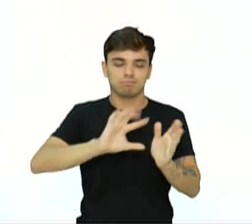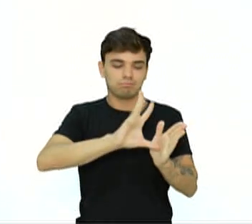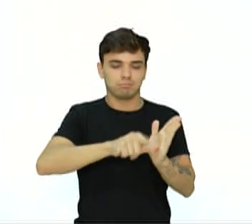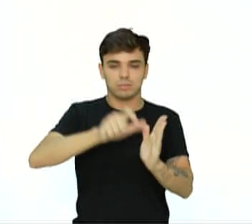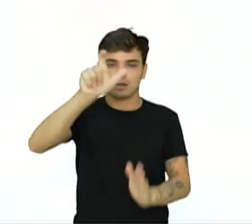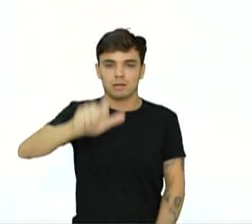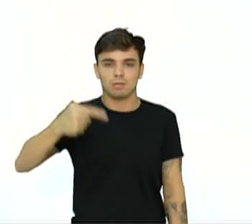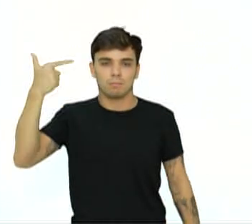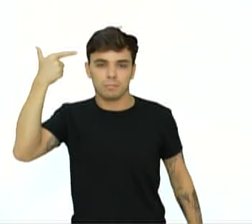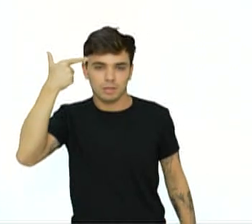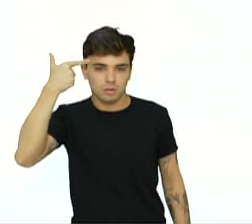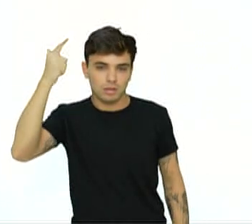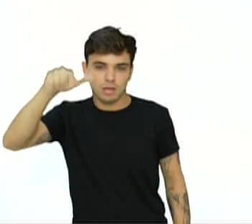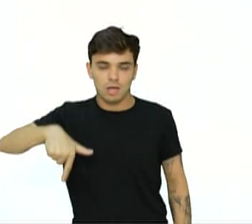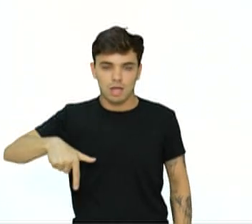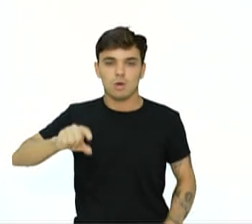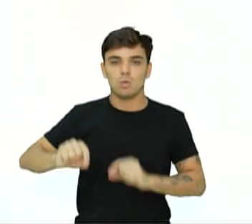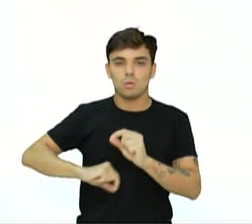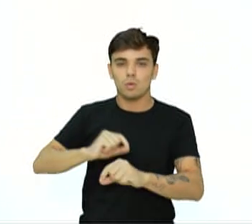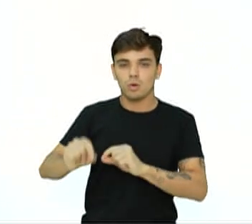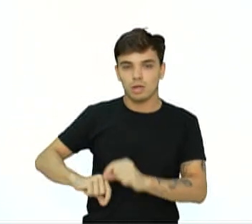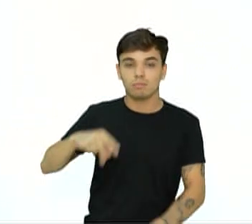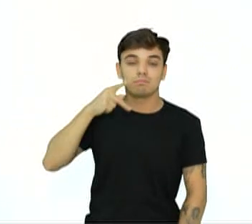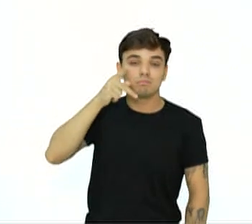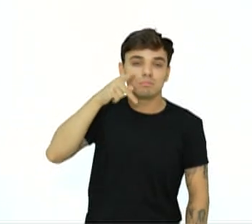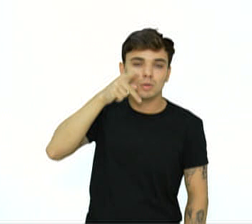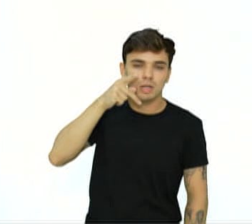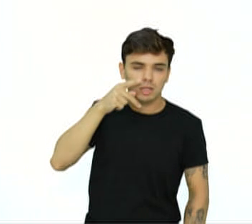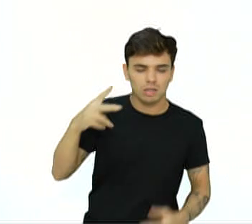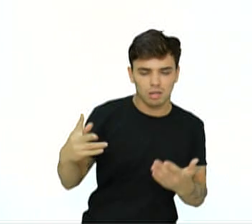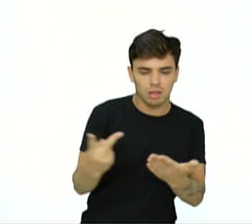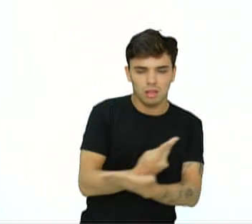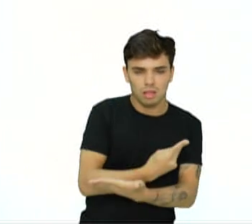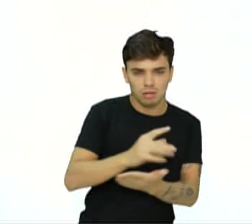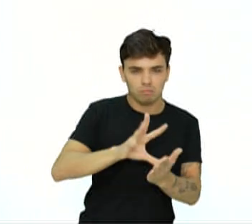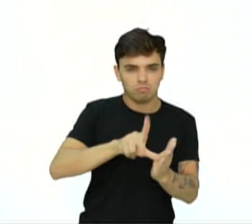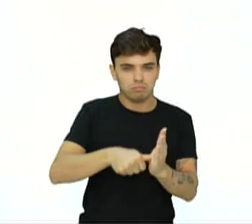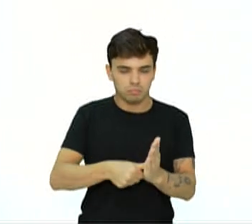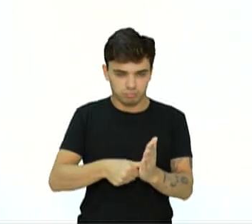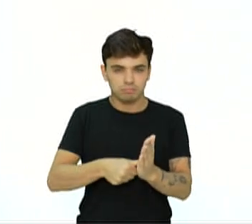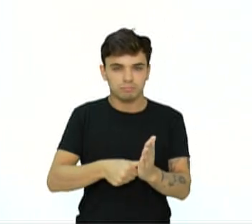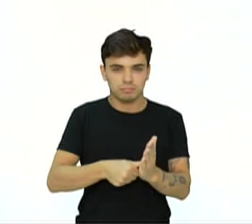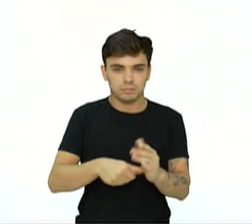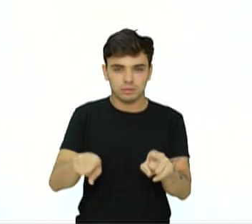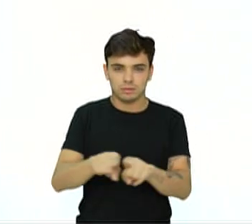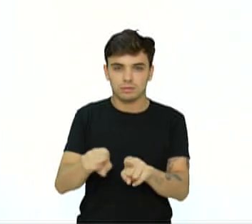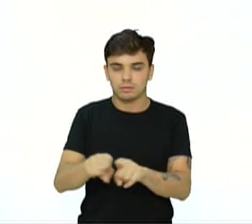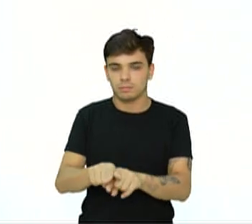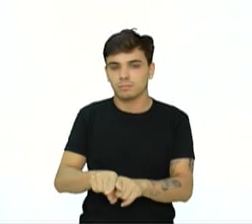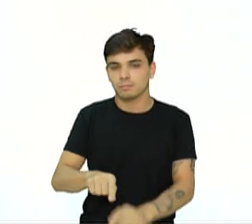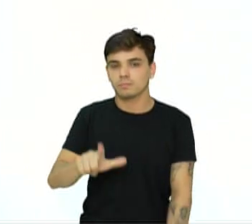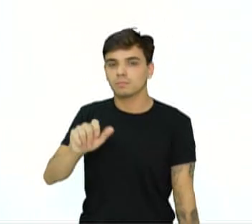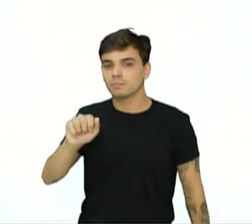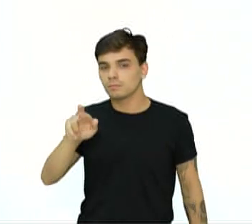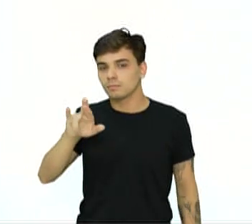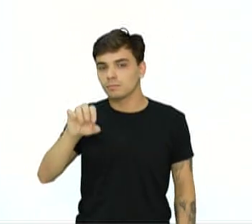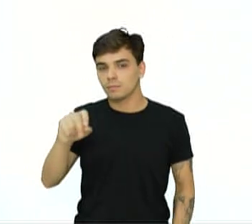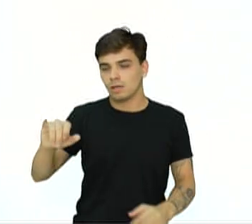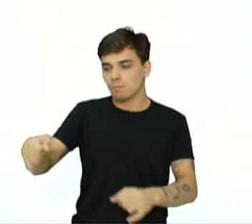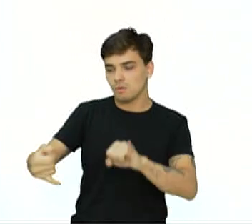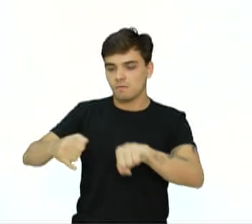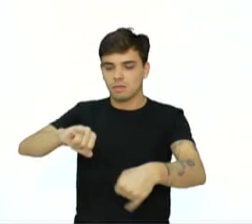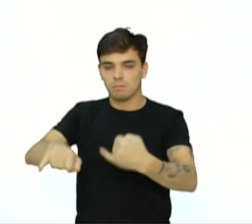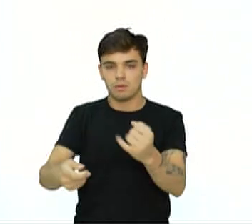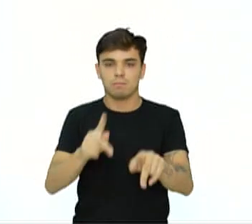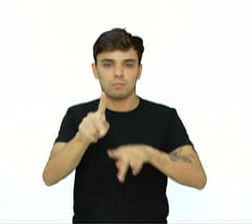que é o político vigarista, pilantra, o corrupto e lacaio dos